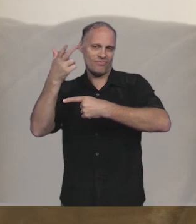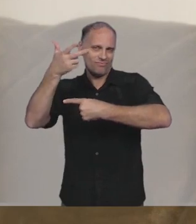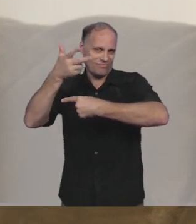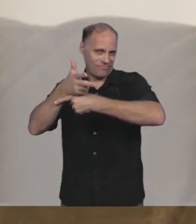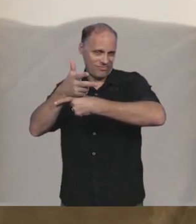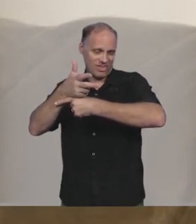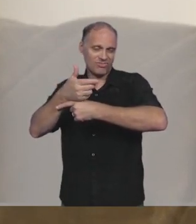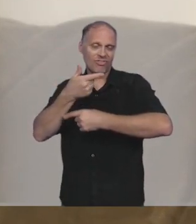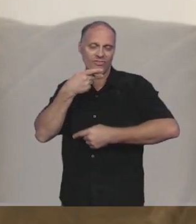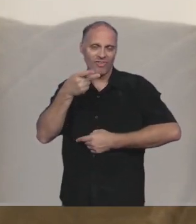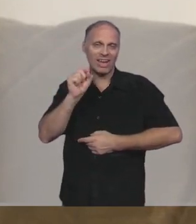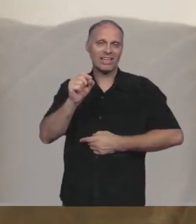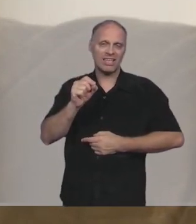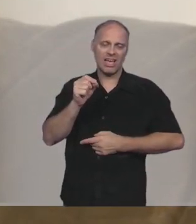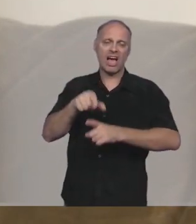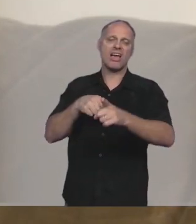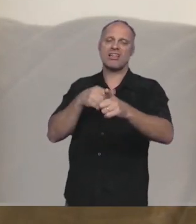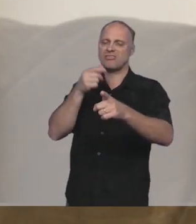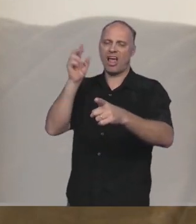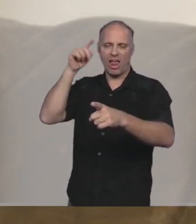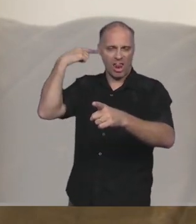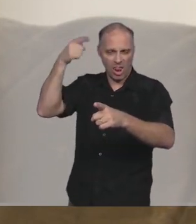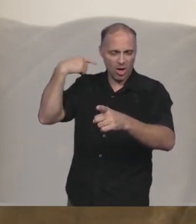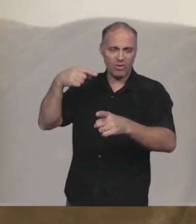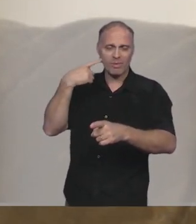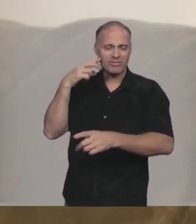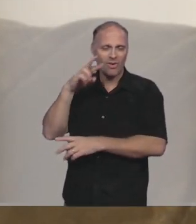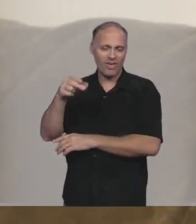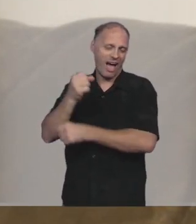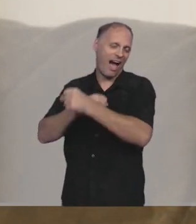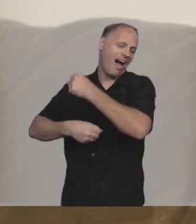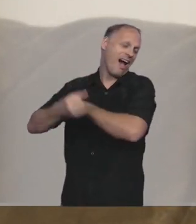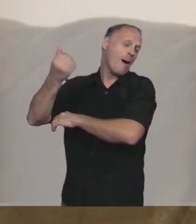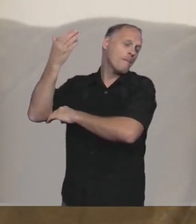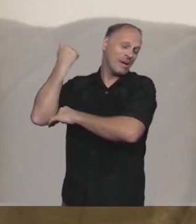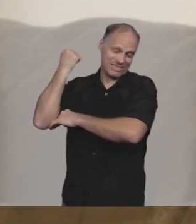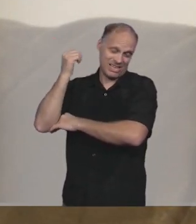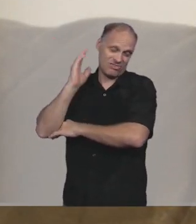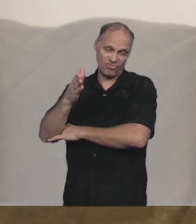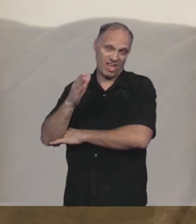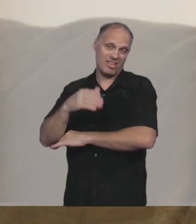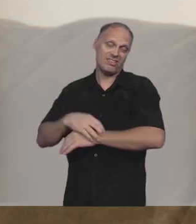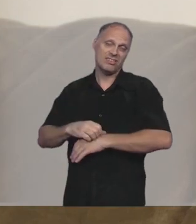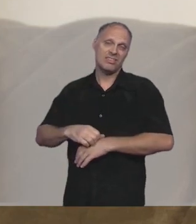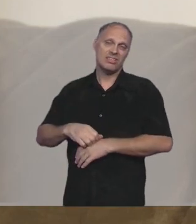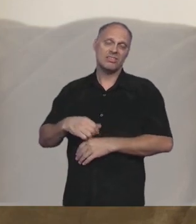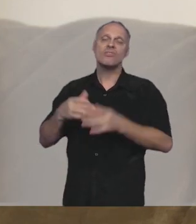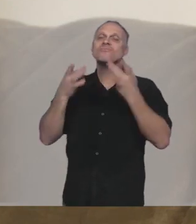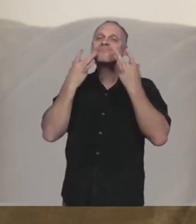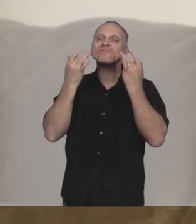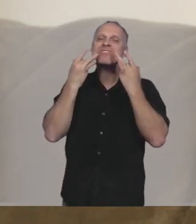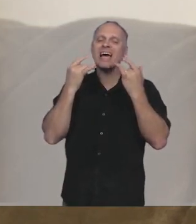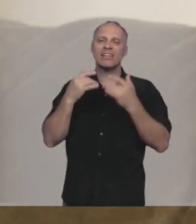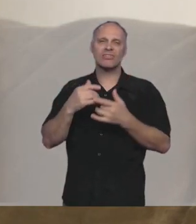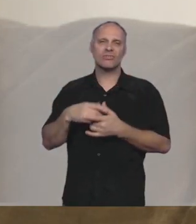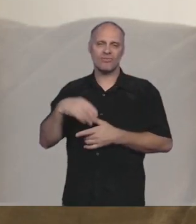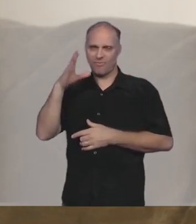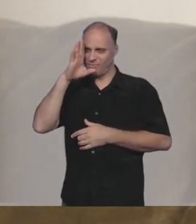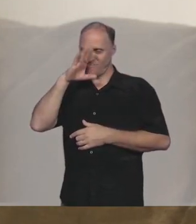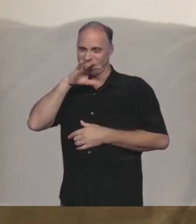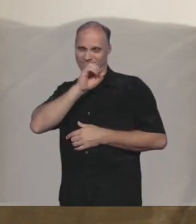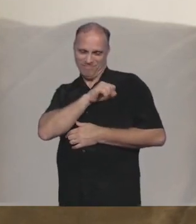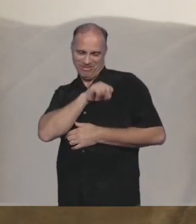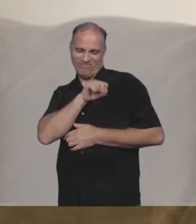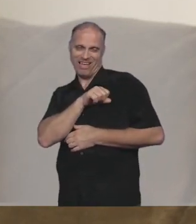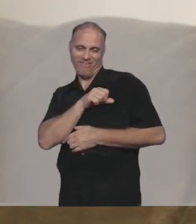anos. No espetáculo, o opressor vence, né? E aí